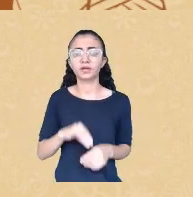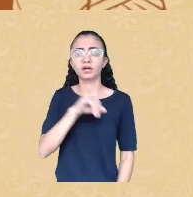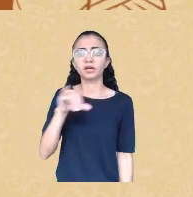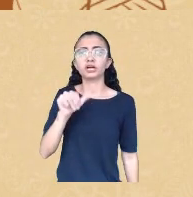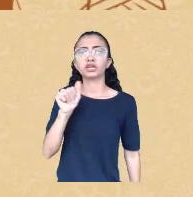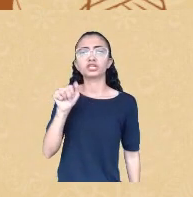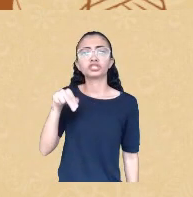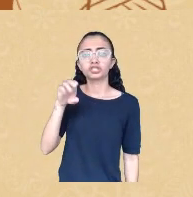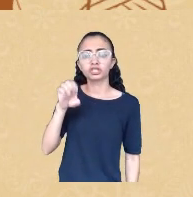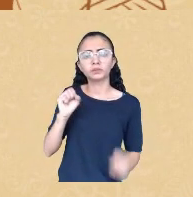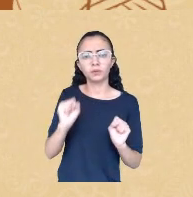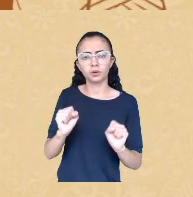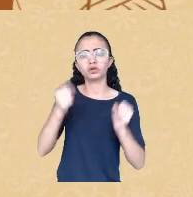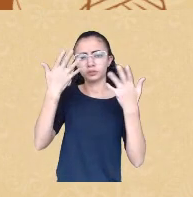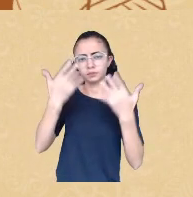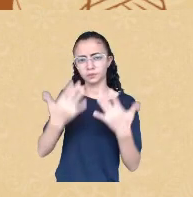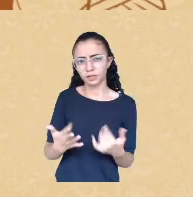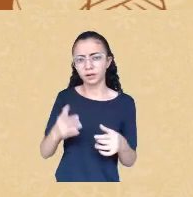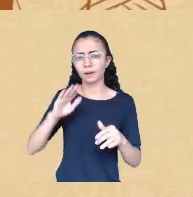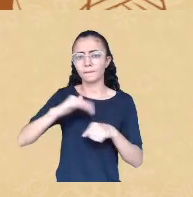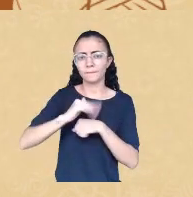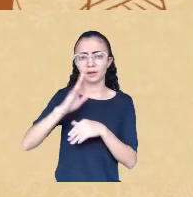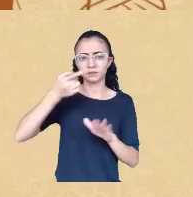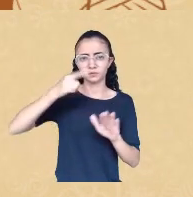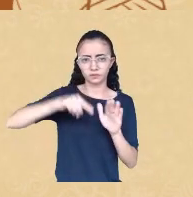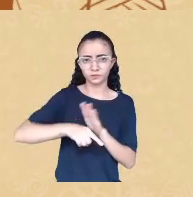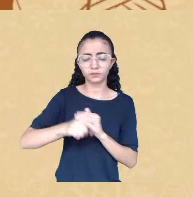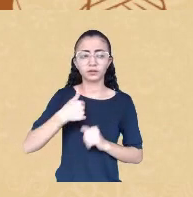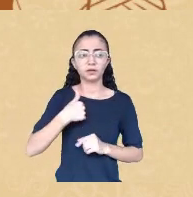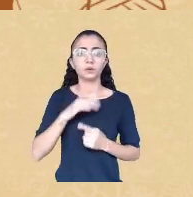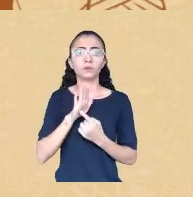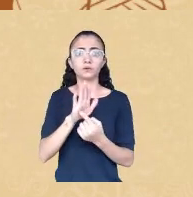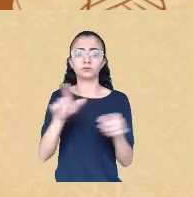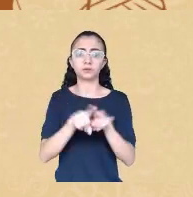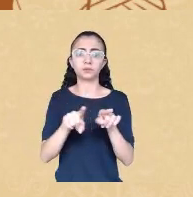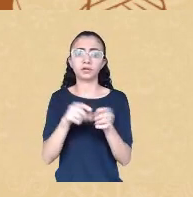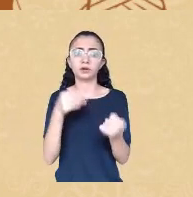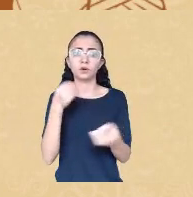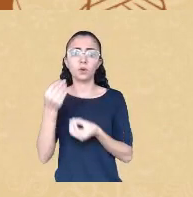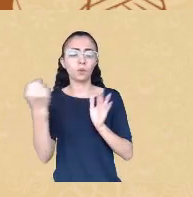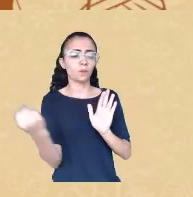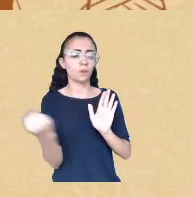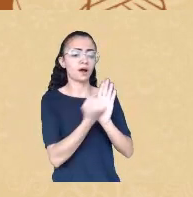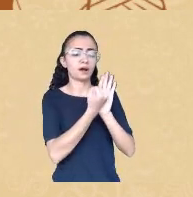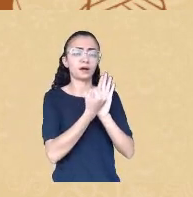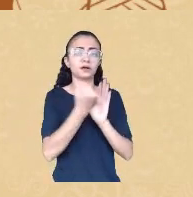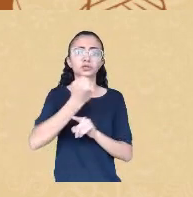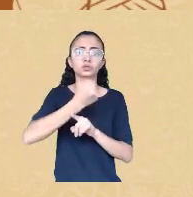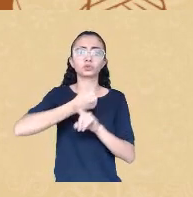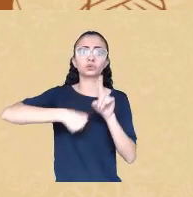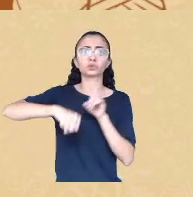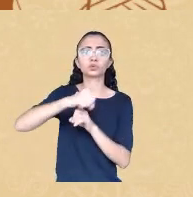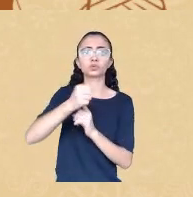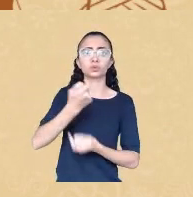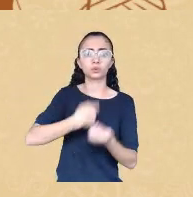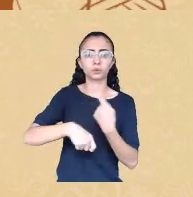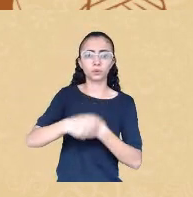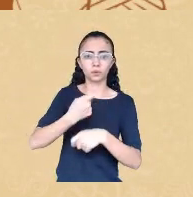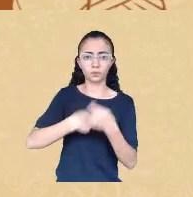mas eu trouxe marcações também socioeconômicas que têm um recorte étnico-racial